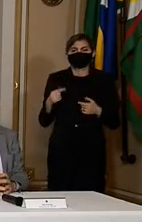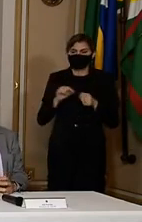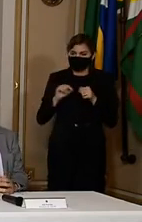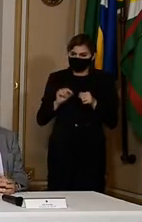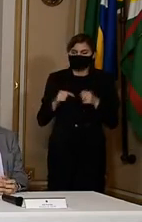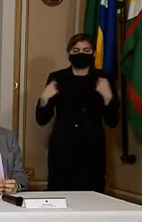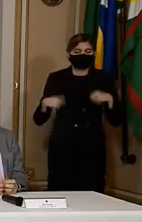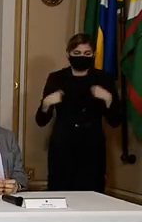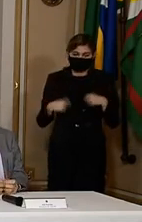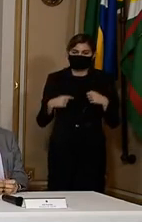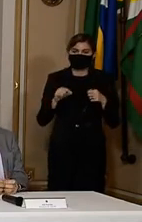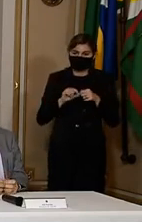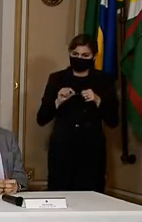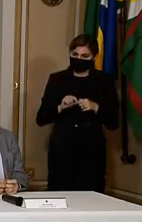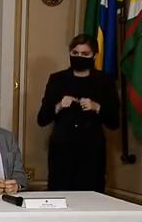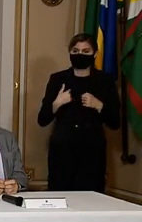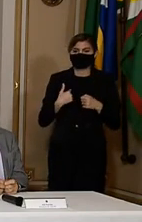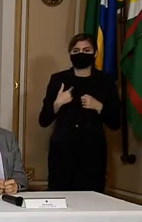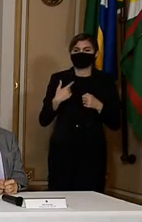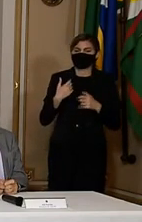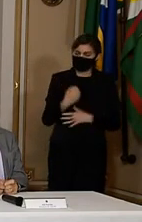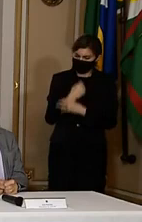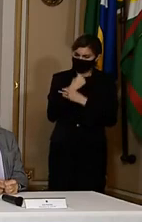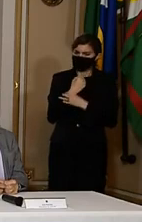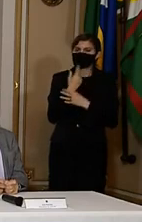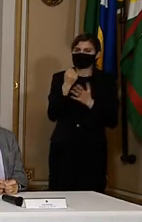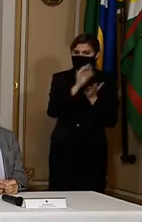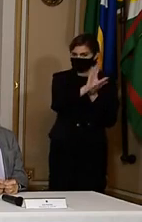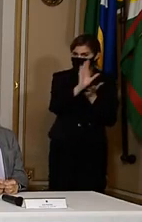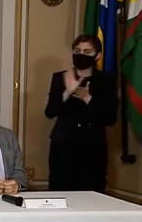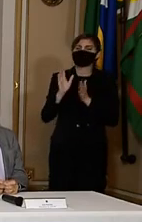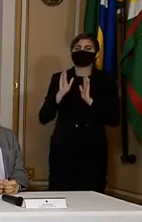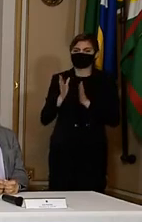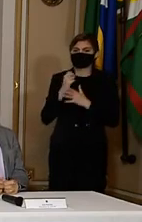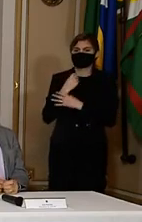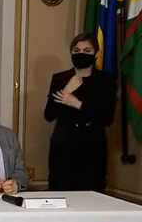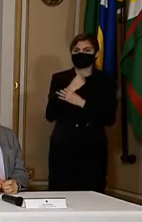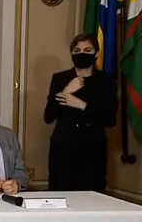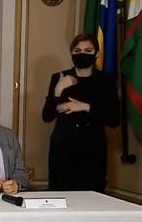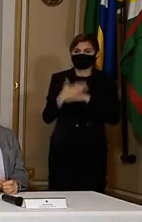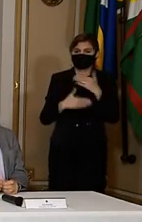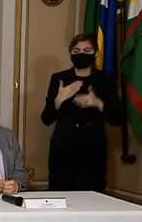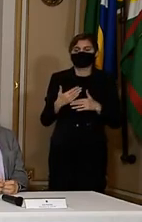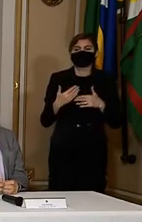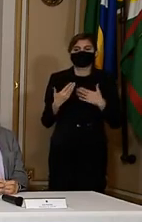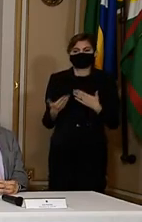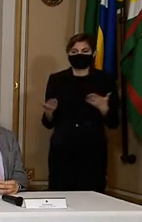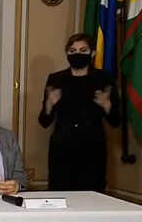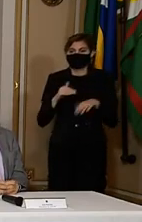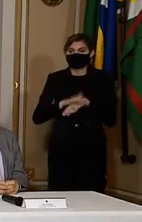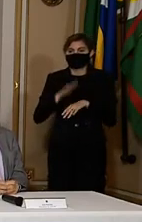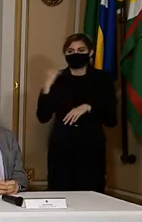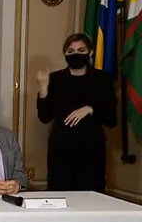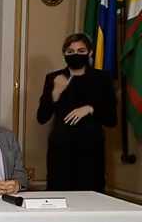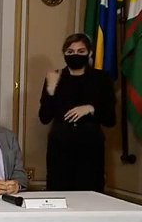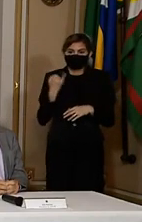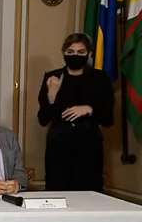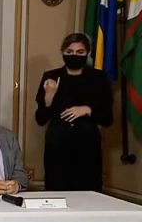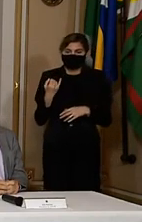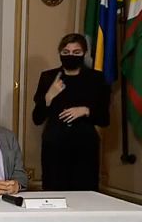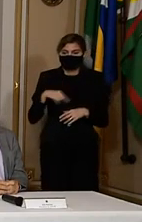fazer o que precisa ser feito os recursos estão garantidos é de todo esse processo e o que é mais importante